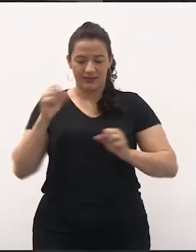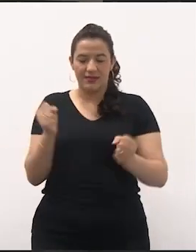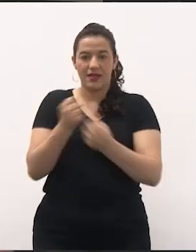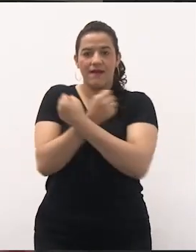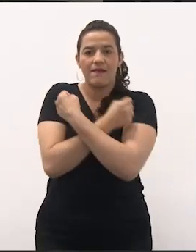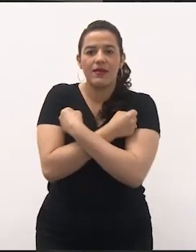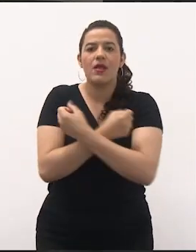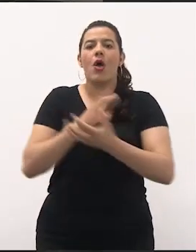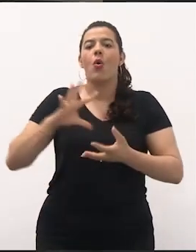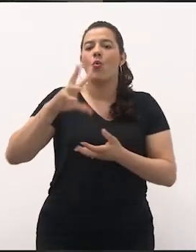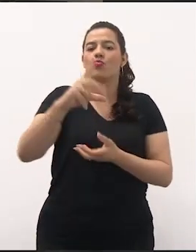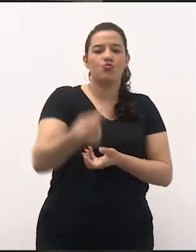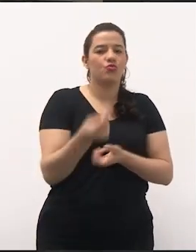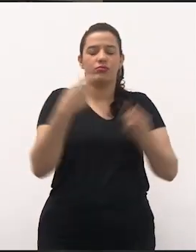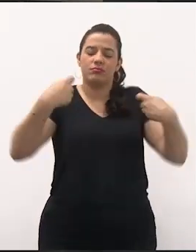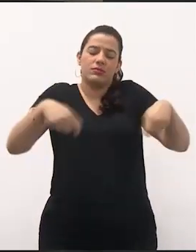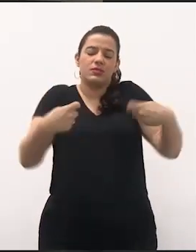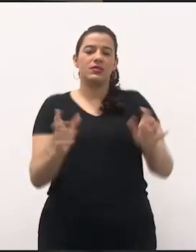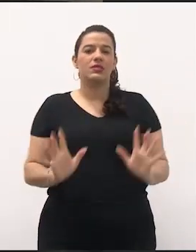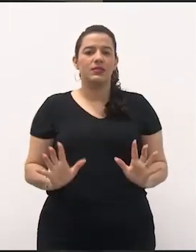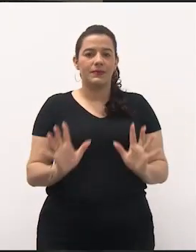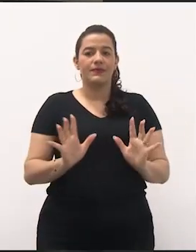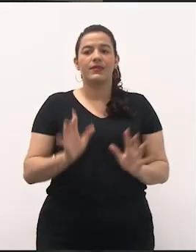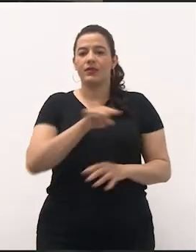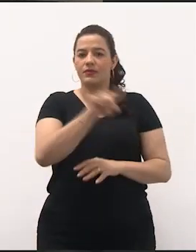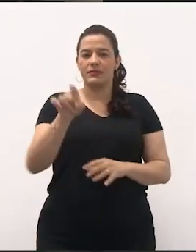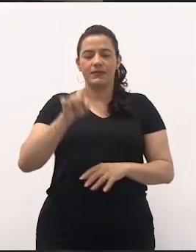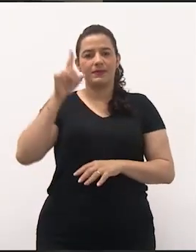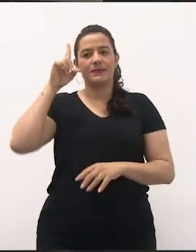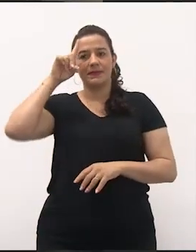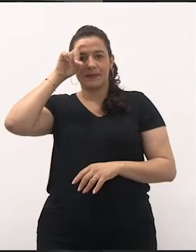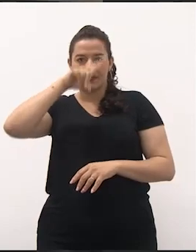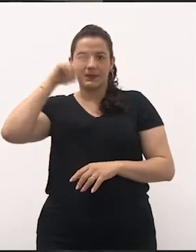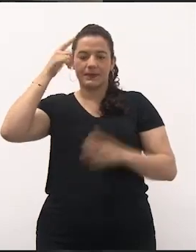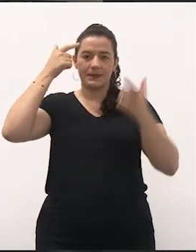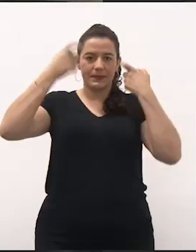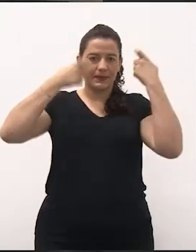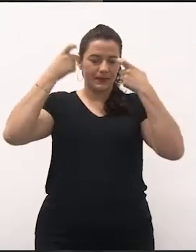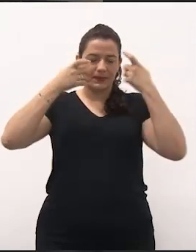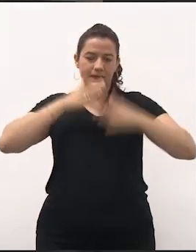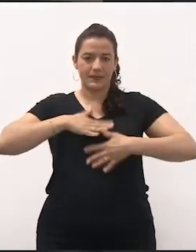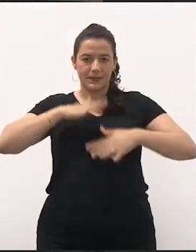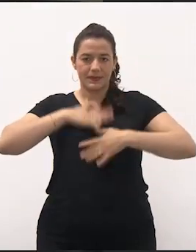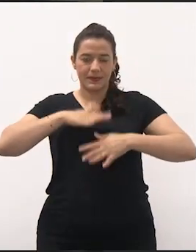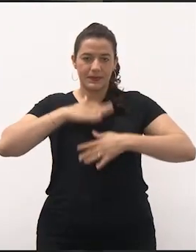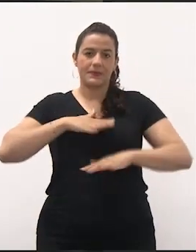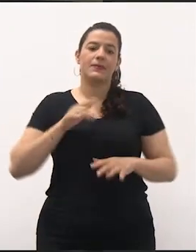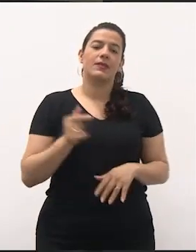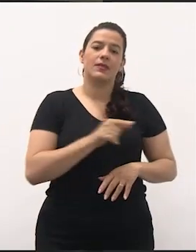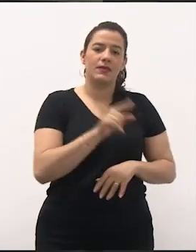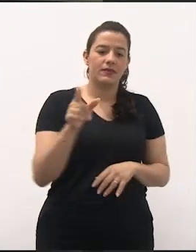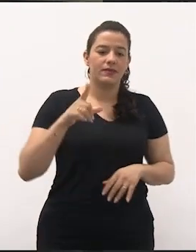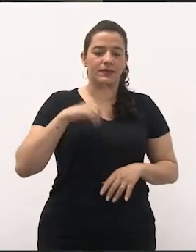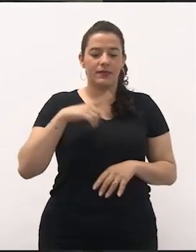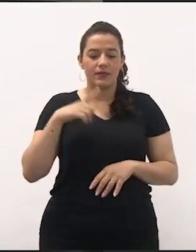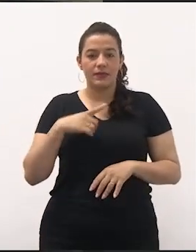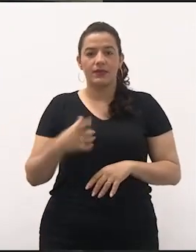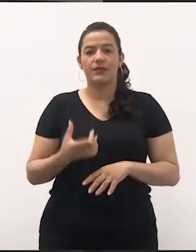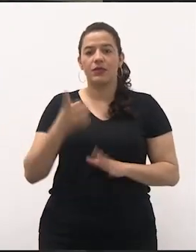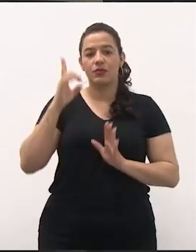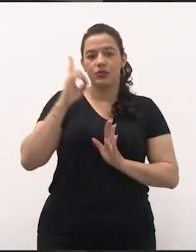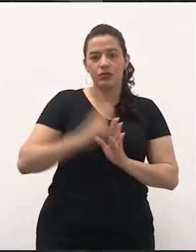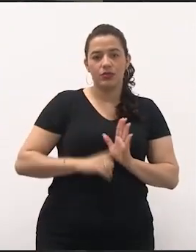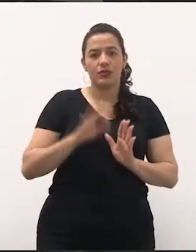medida que for preciso, tá? Então, fiquem tranquilos, o material já está disponível na diretoria e também com as